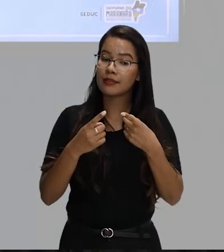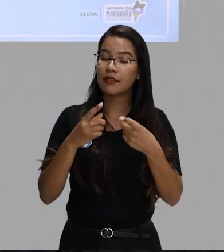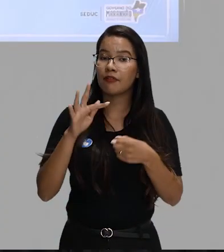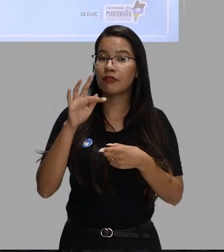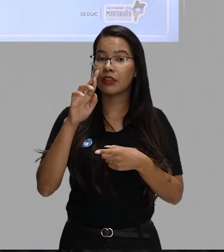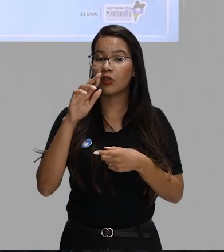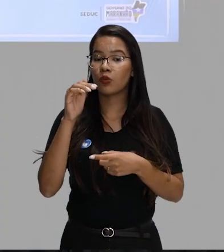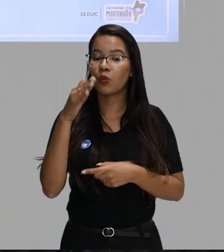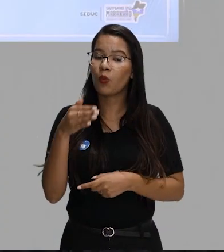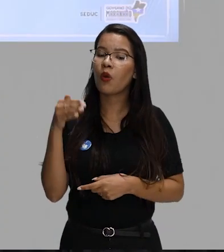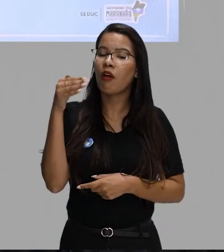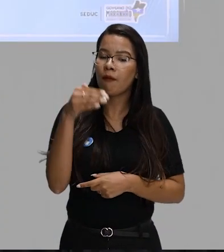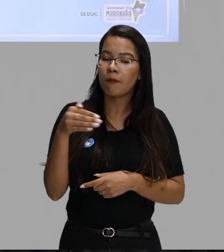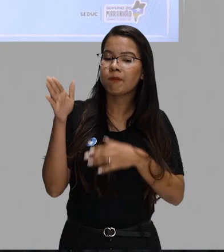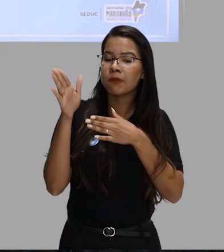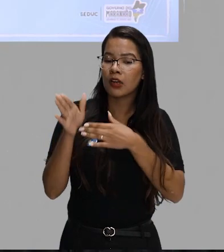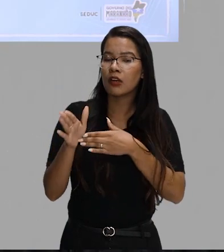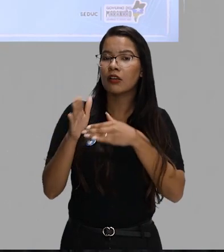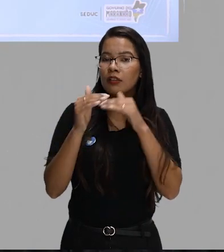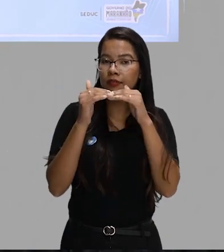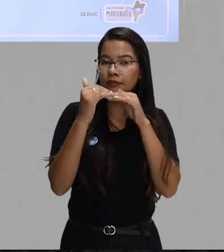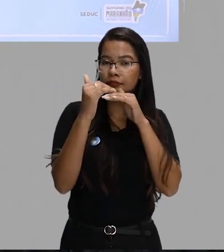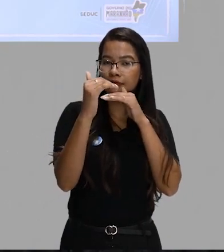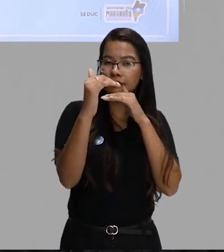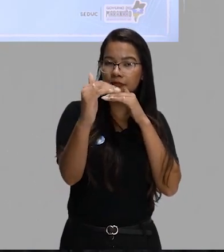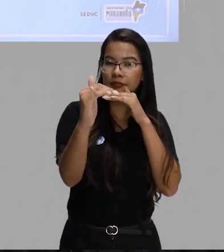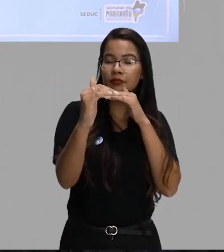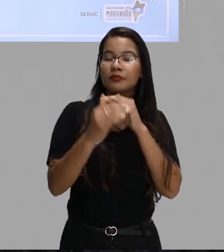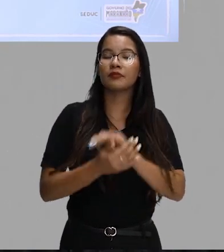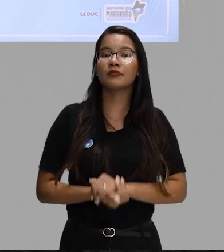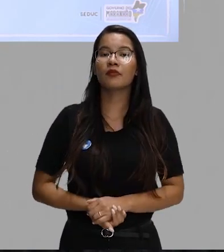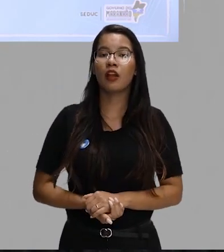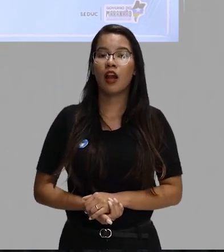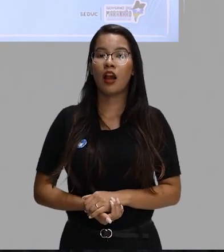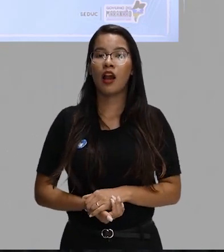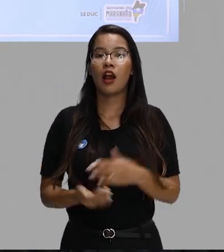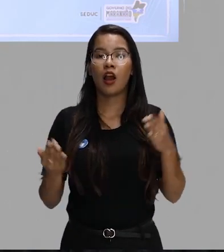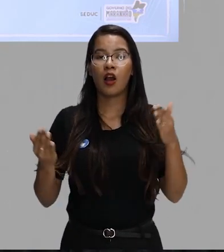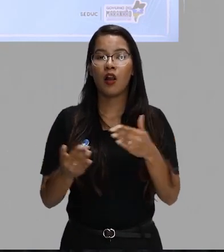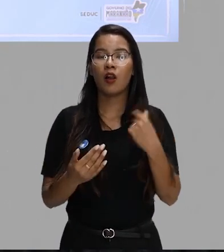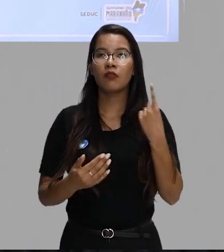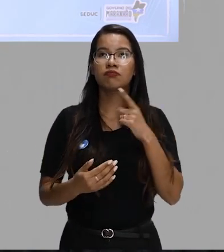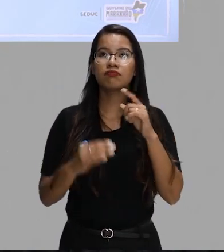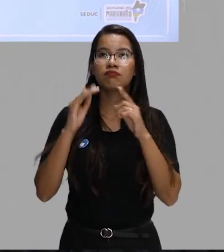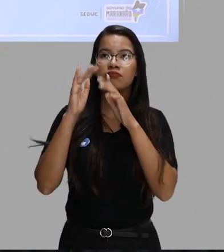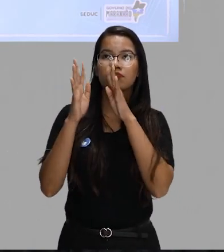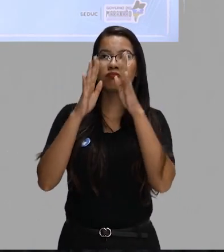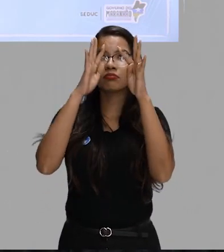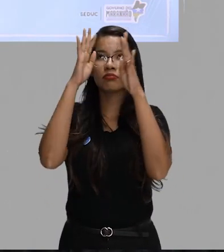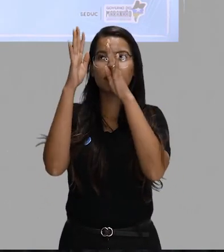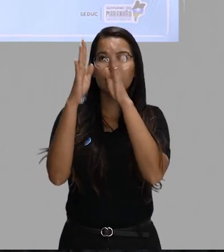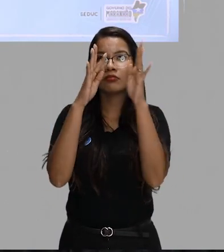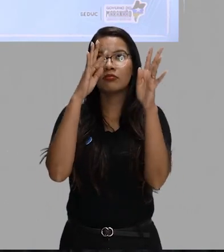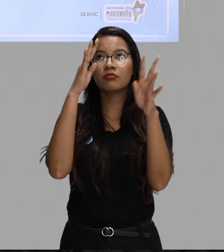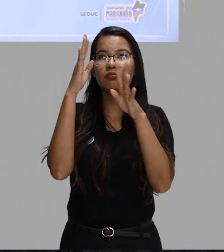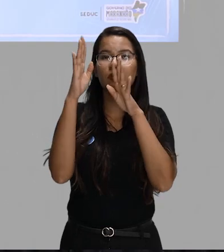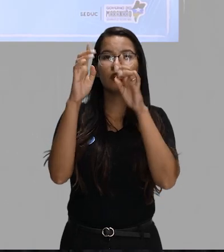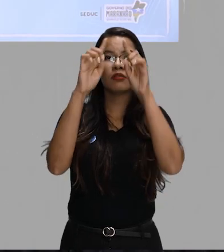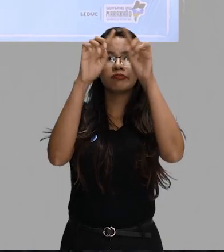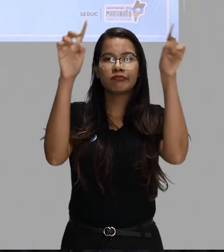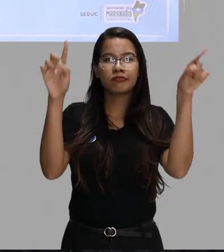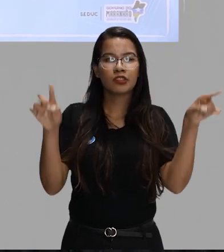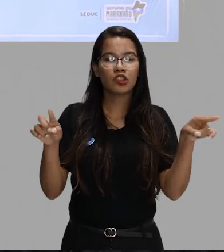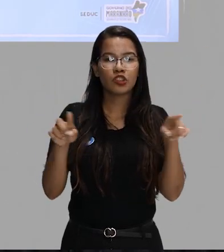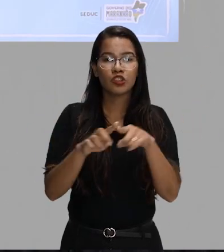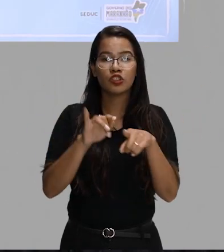vamos imaginar agora uma janela de vidro, não um espelho, mas uma janela de vidro. Que você esteja